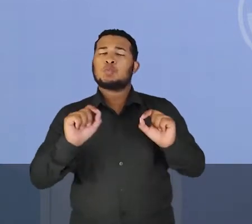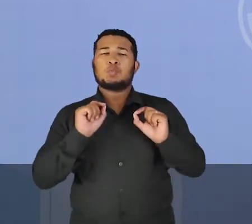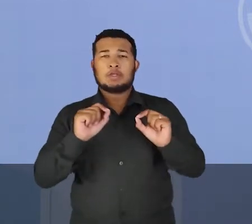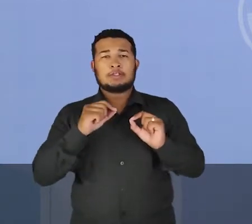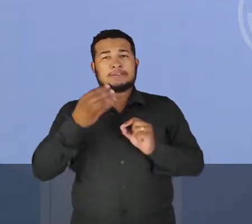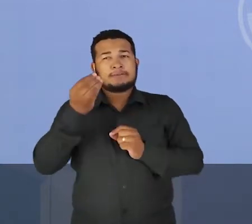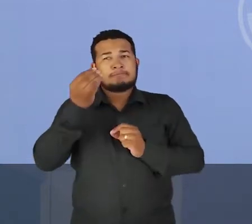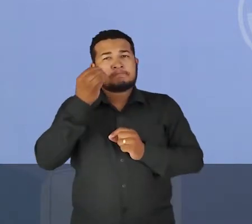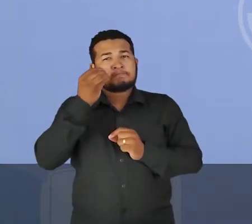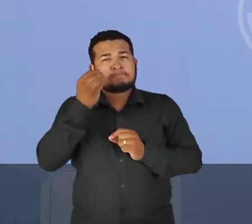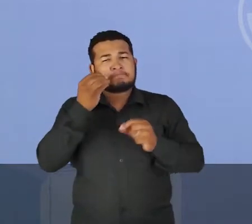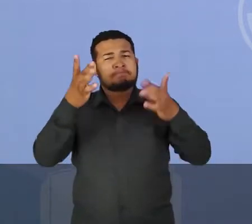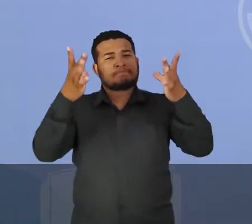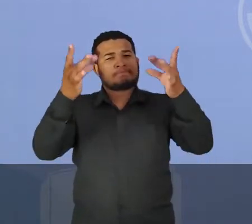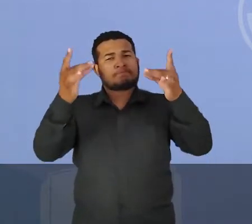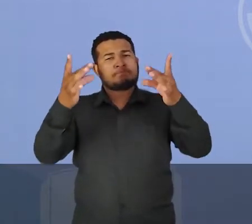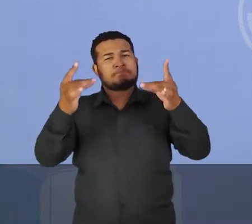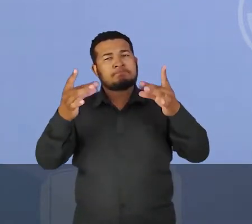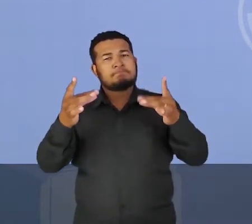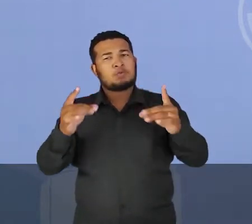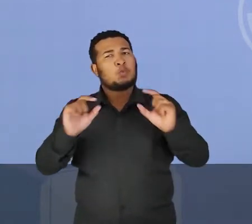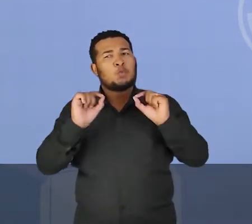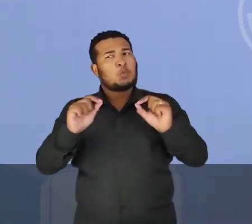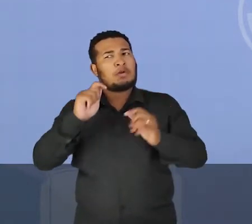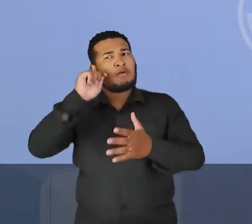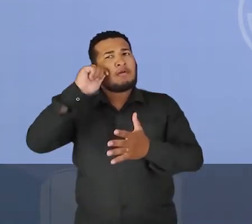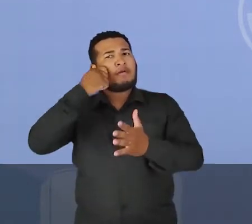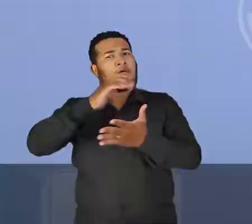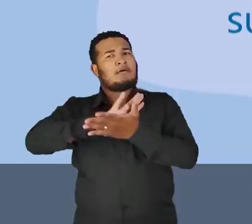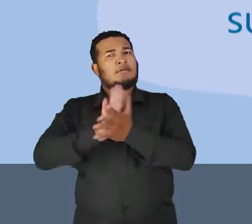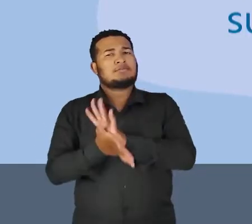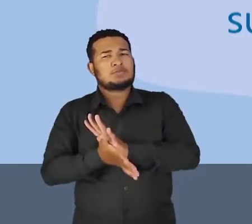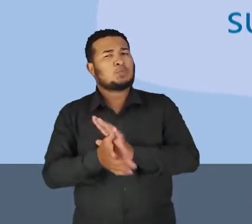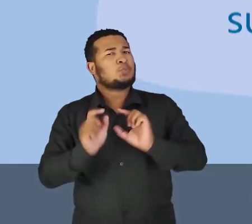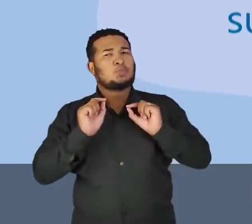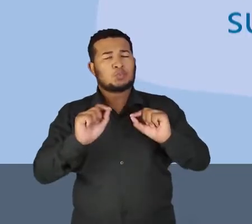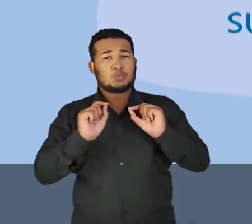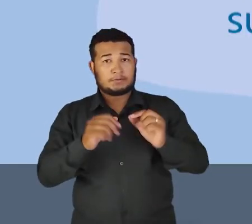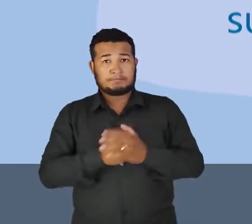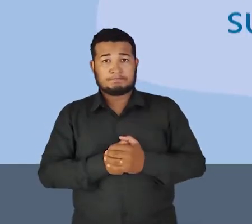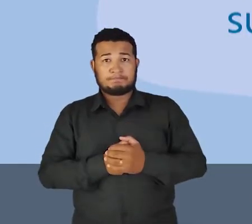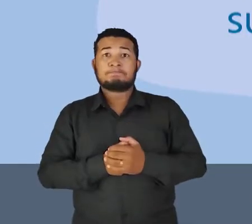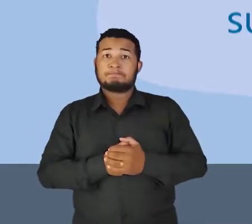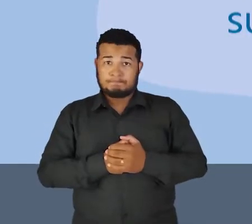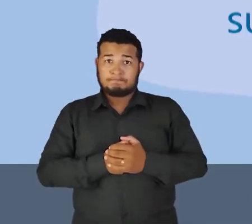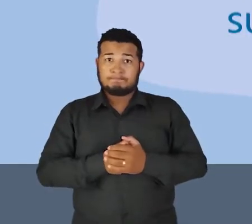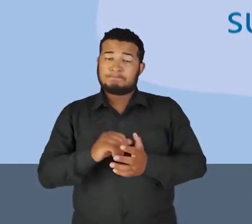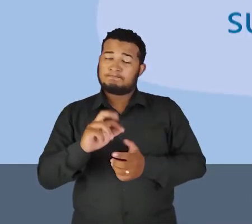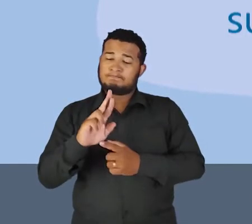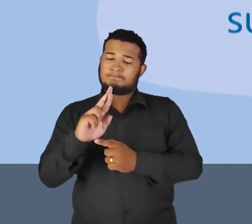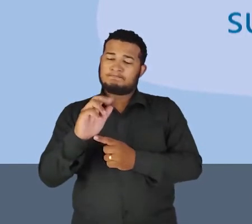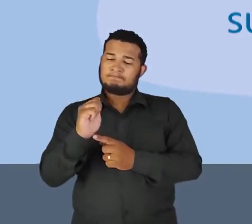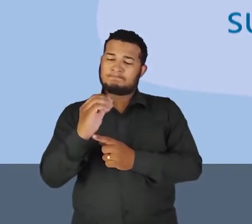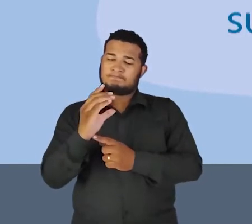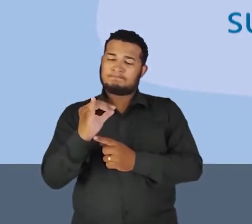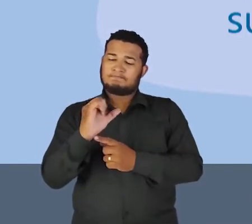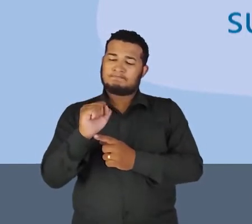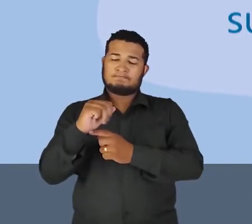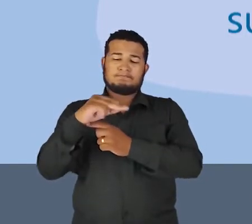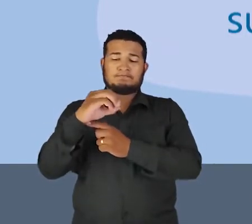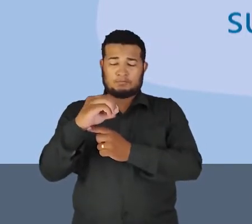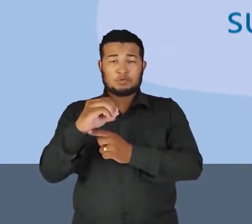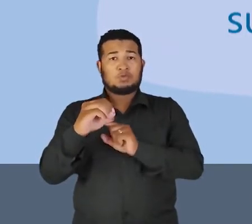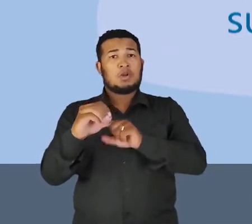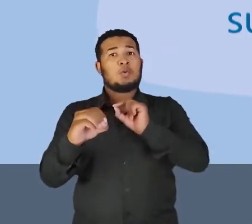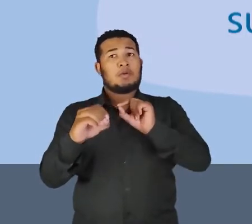tentando definir o que é racismo. Olha na tela. O racismo é um conjunto de teorias